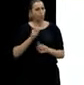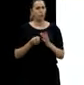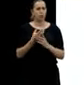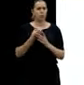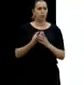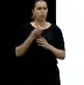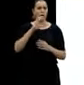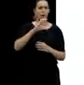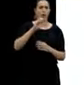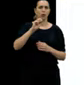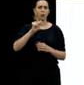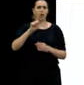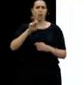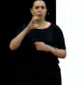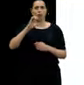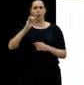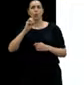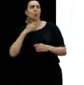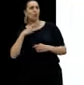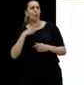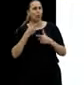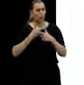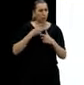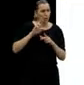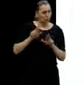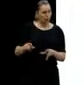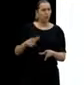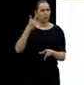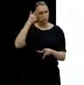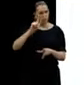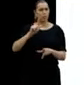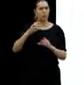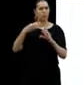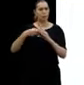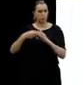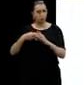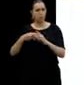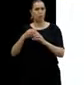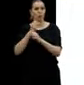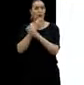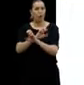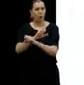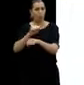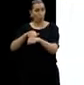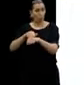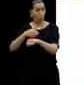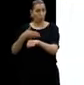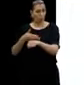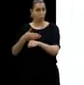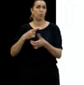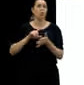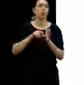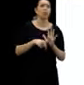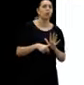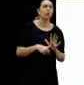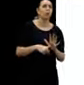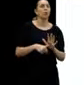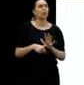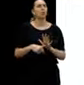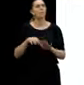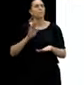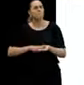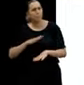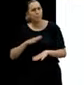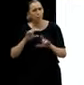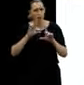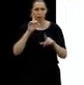produzir cálcio. Então, ela conseguiu se diferenciar em uma célula óssea. Depois, é colocado mais